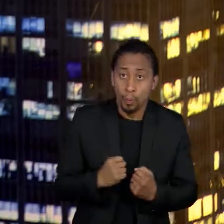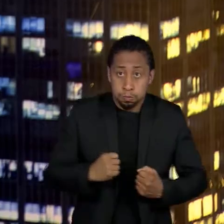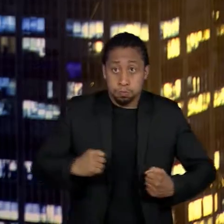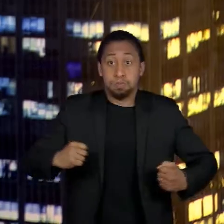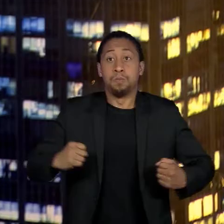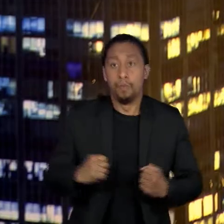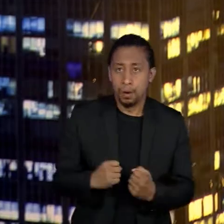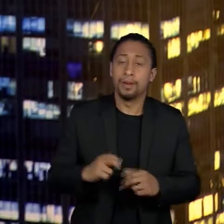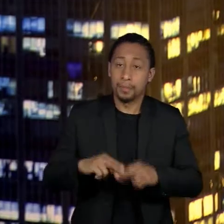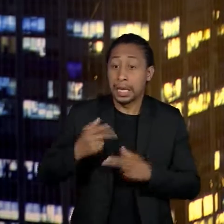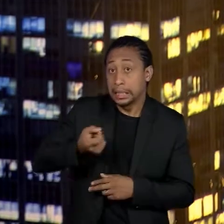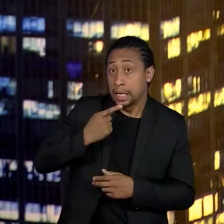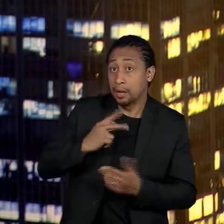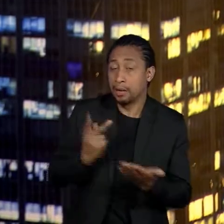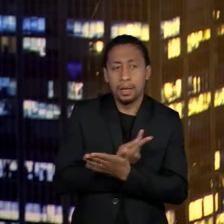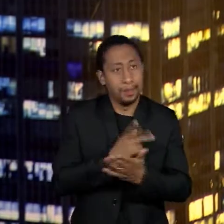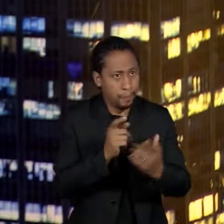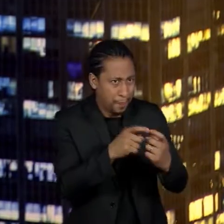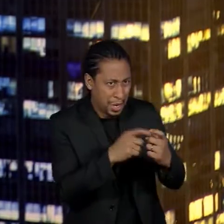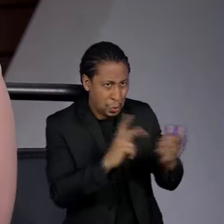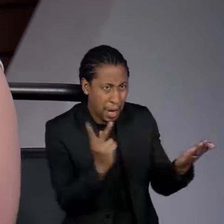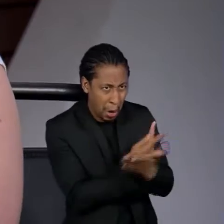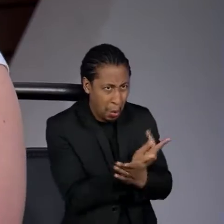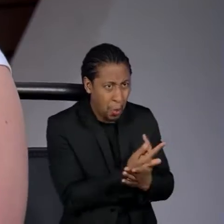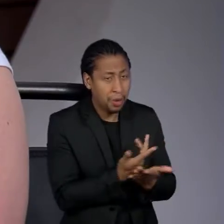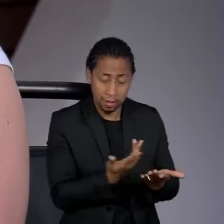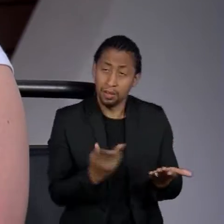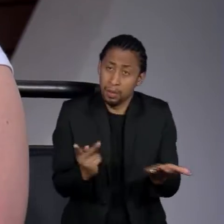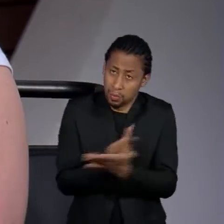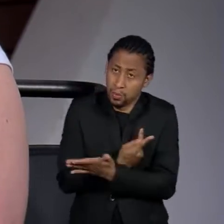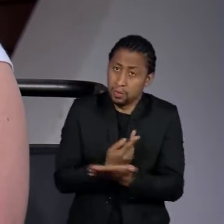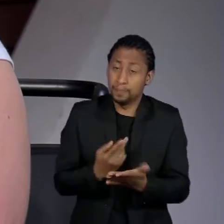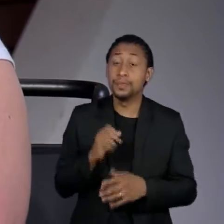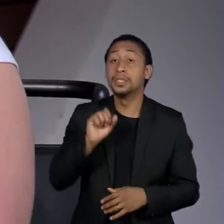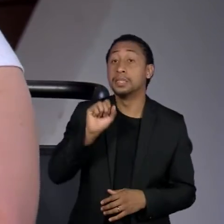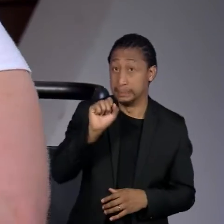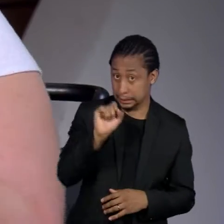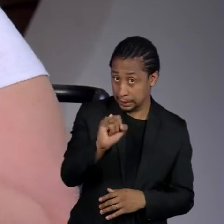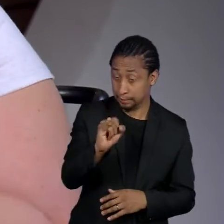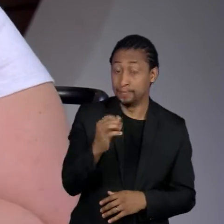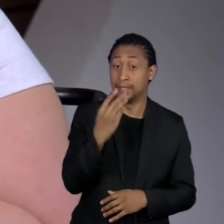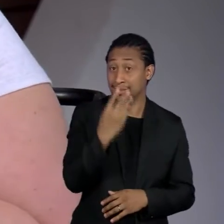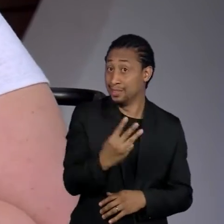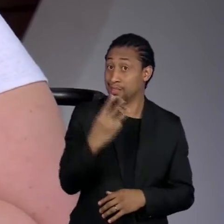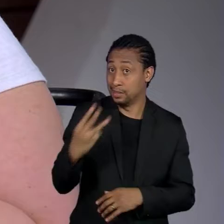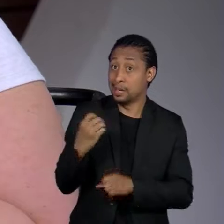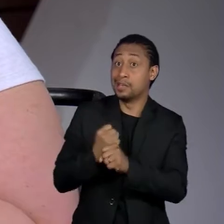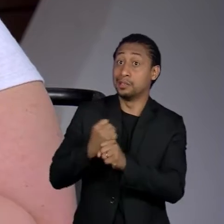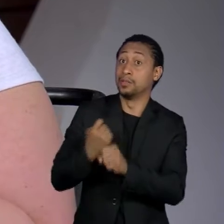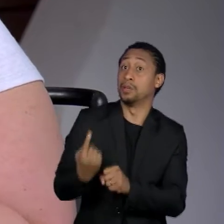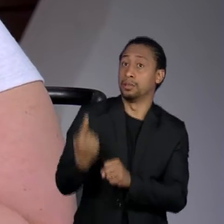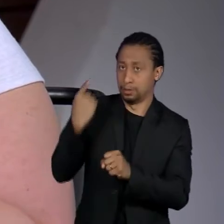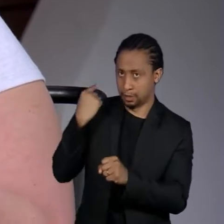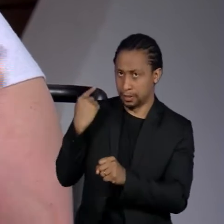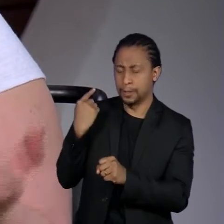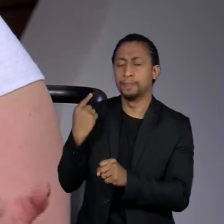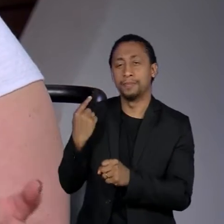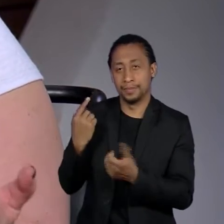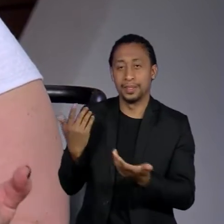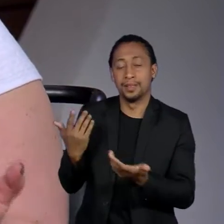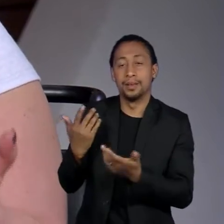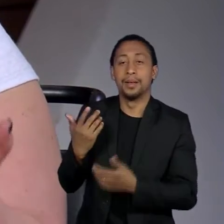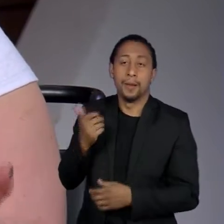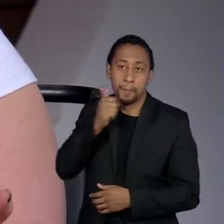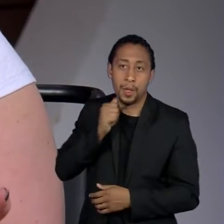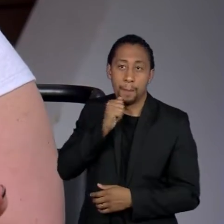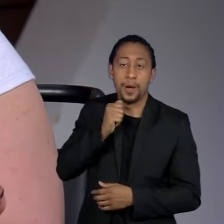Por falta de um diagnóstico correto. Adequado. Mas se há 33 anos atrás a minha mãe chegasse no médico com uma bebê de 6 meses